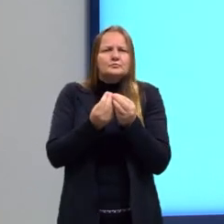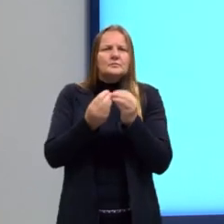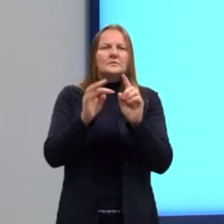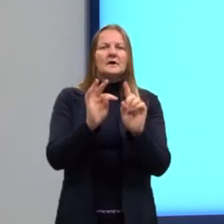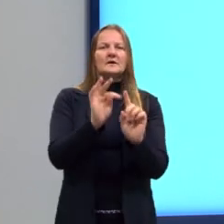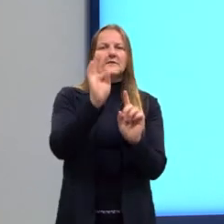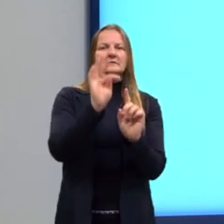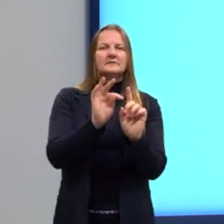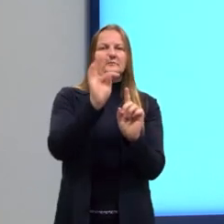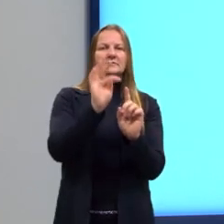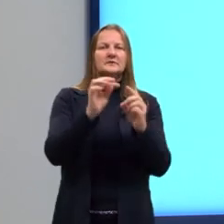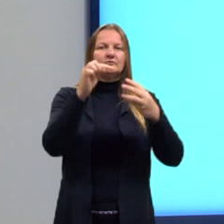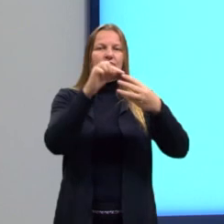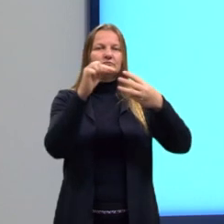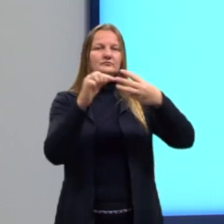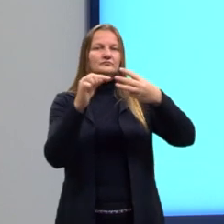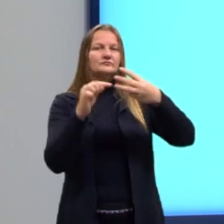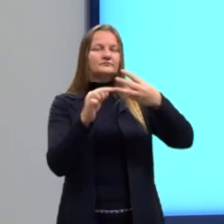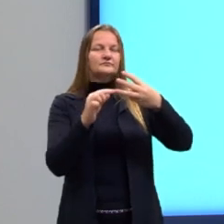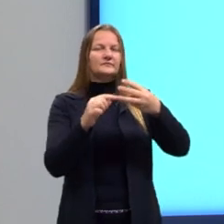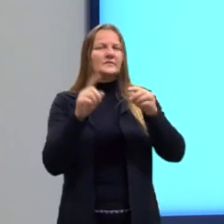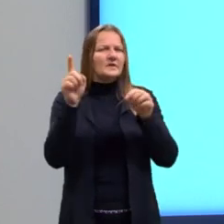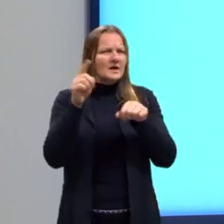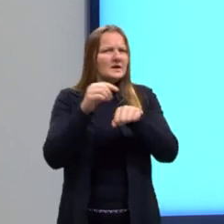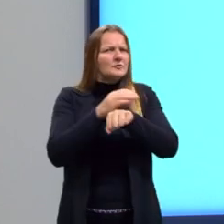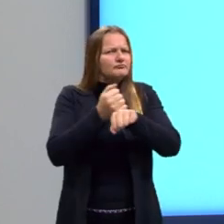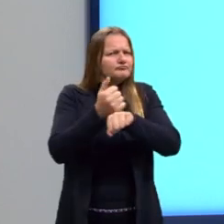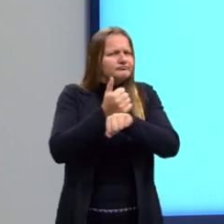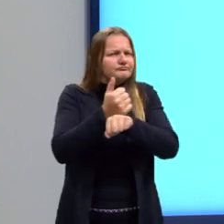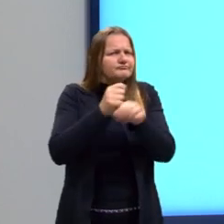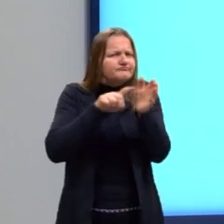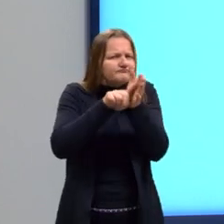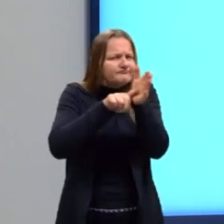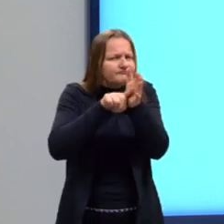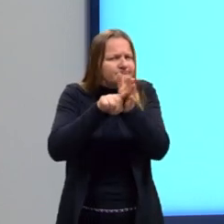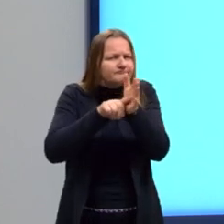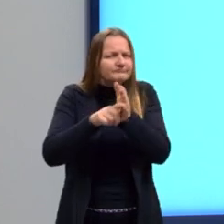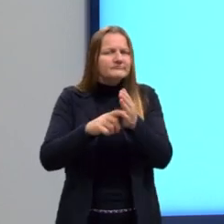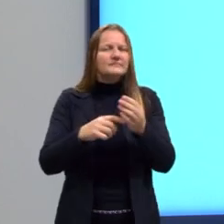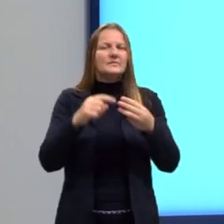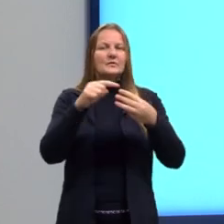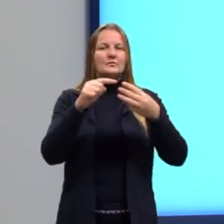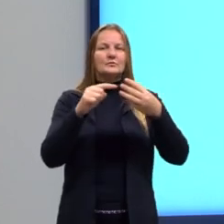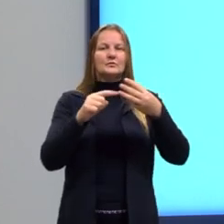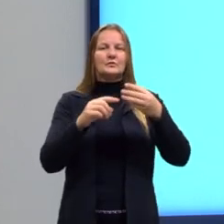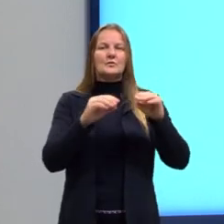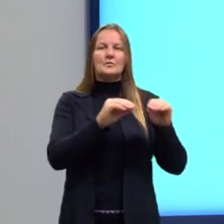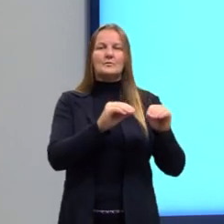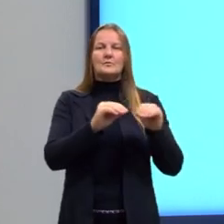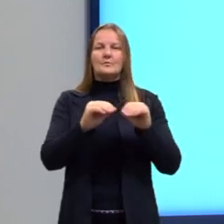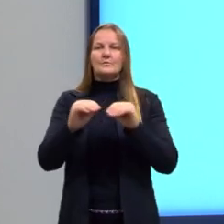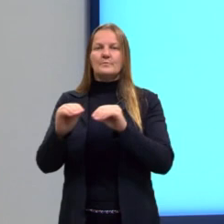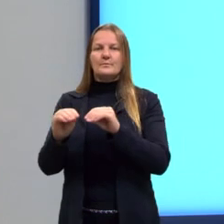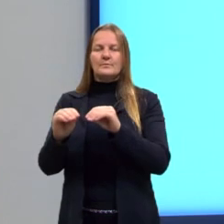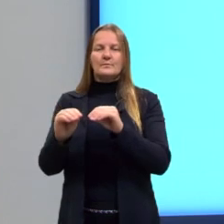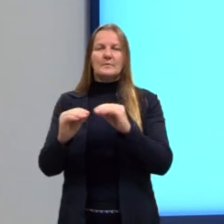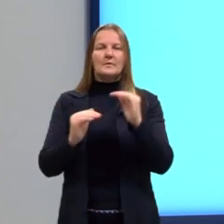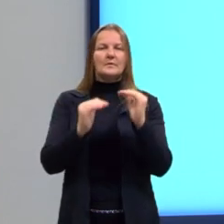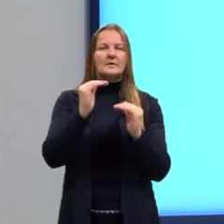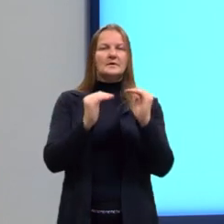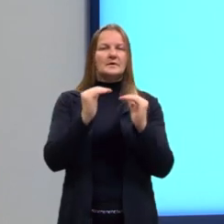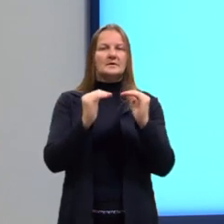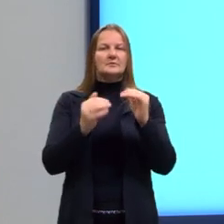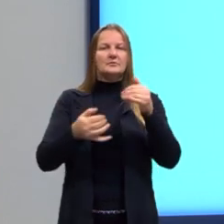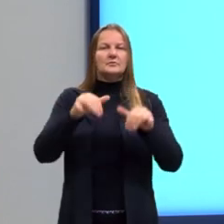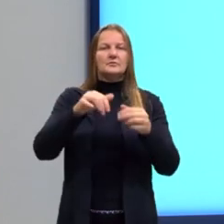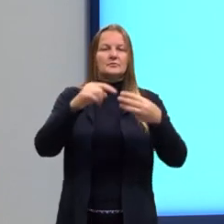temperatura segundo os estudos dele no equilíbrio químico ele pode ser deslocado quando um desses três fatores